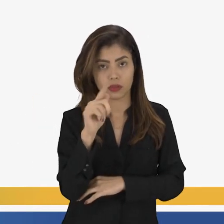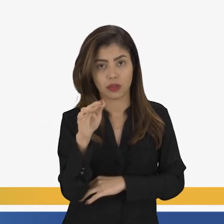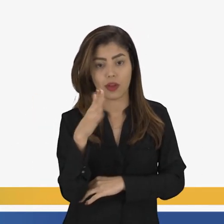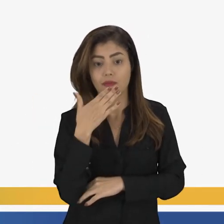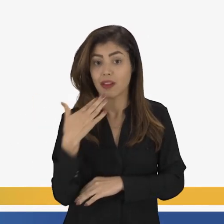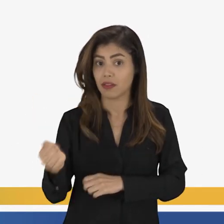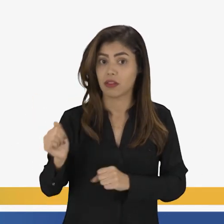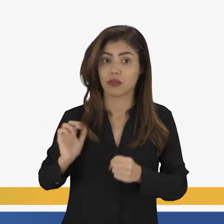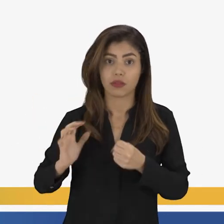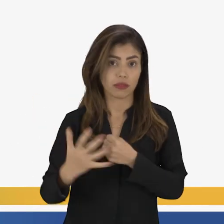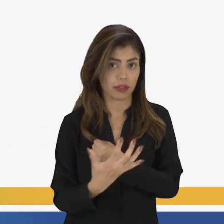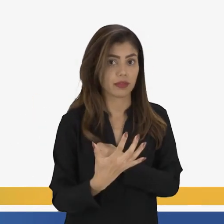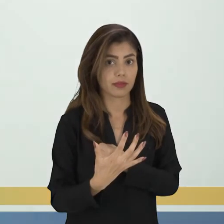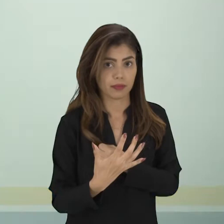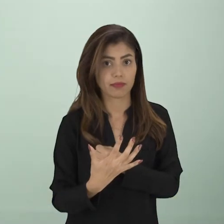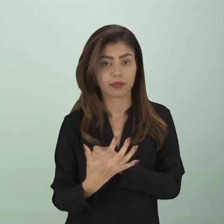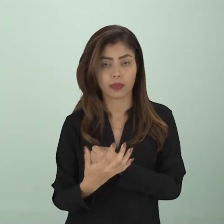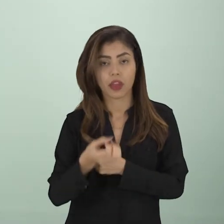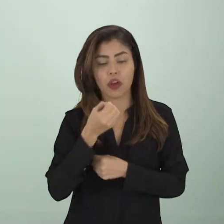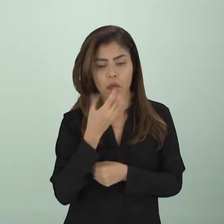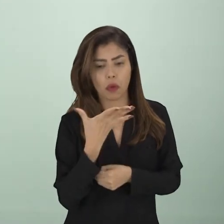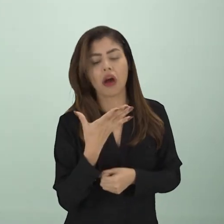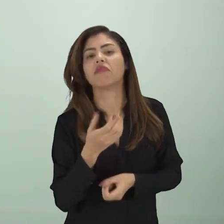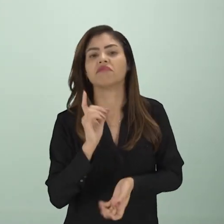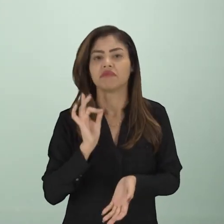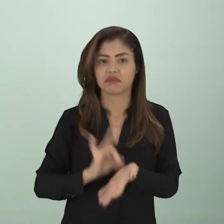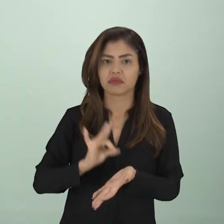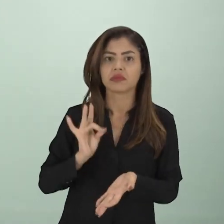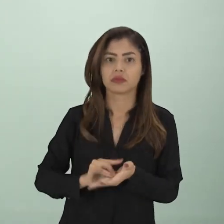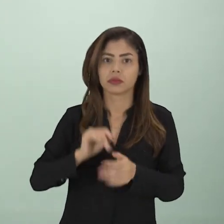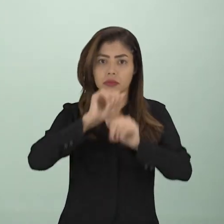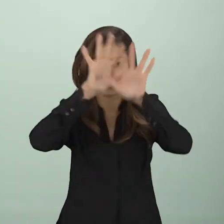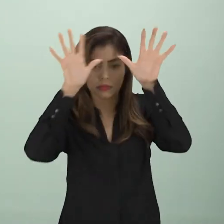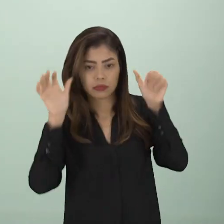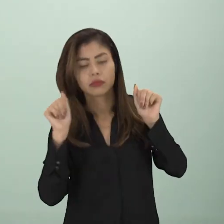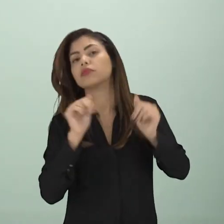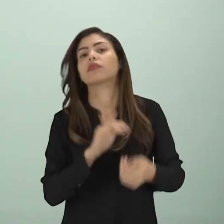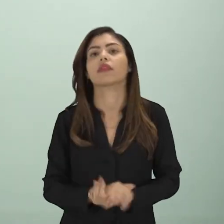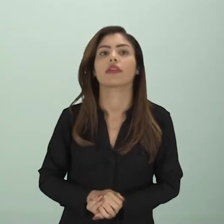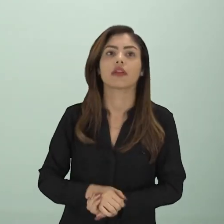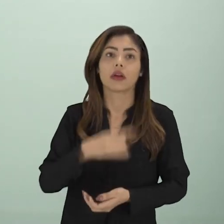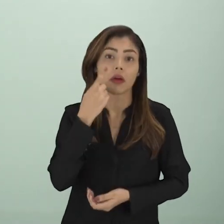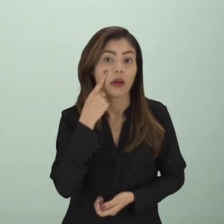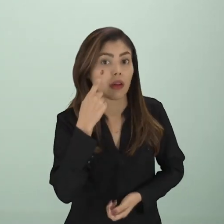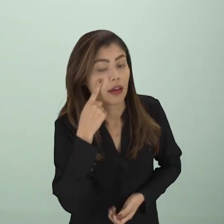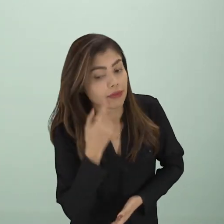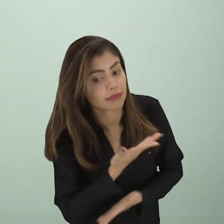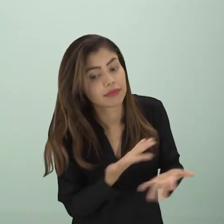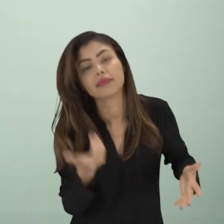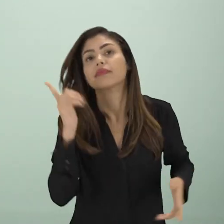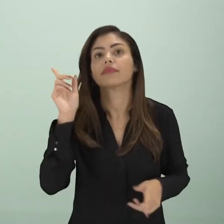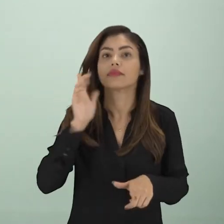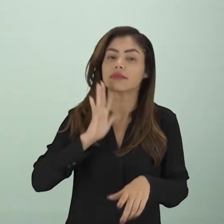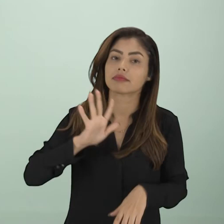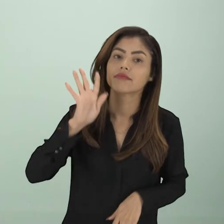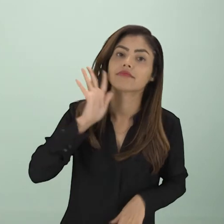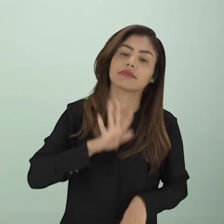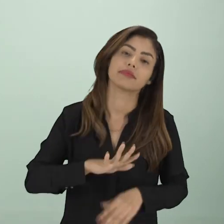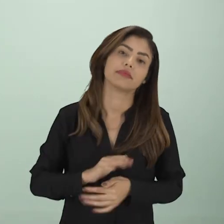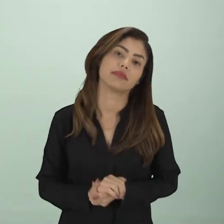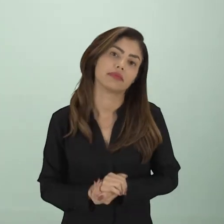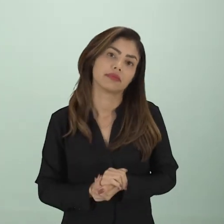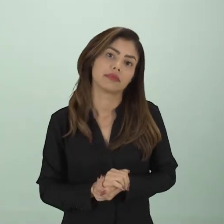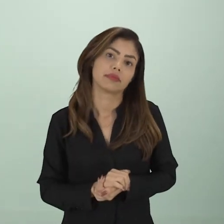Covid? Né? Boas notícias saindo todos os dias daqui do nosso estado. Olha que legal, outro tema bem